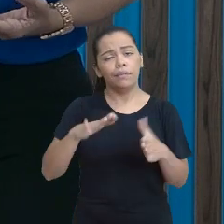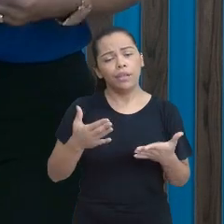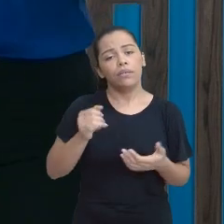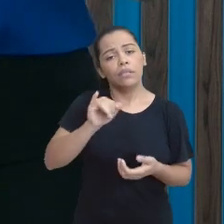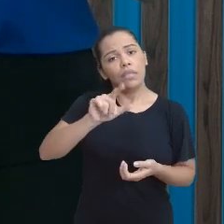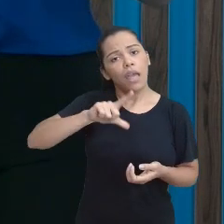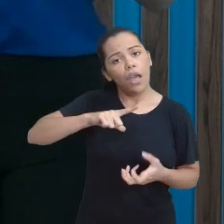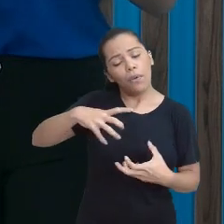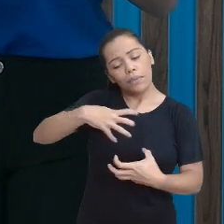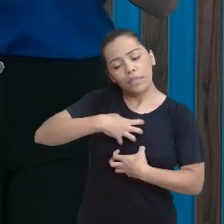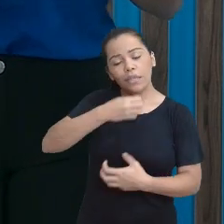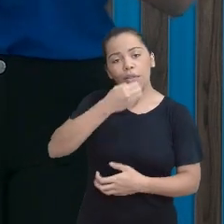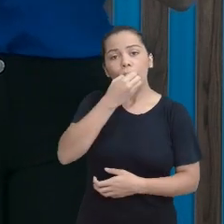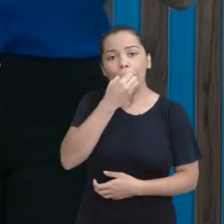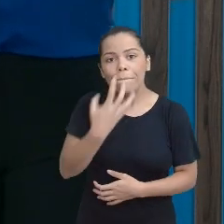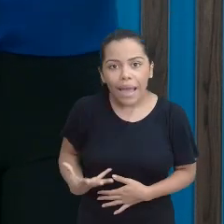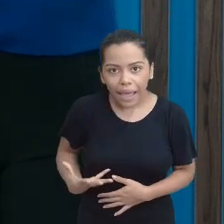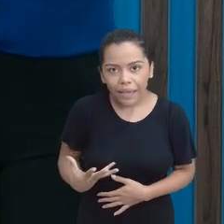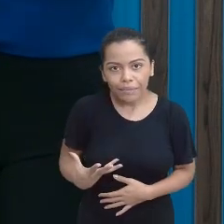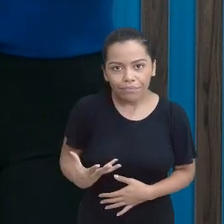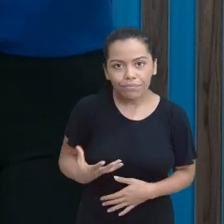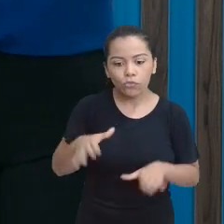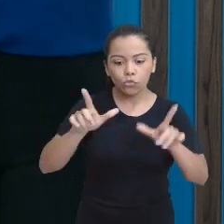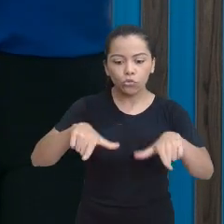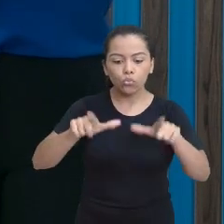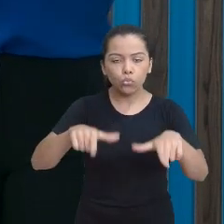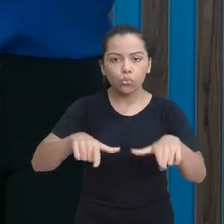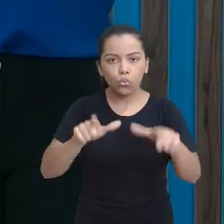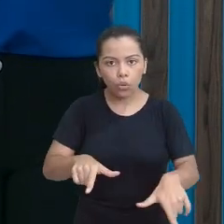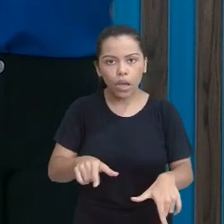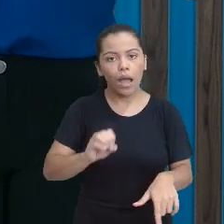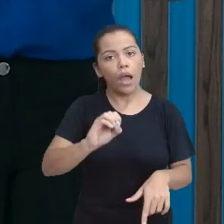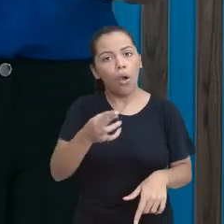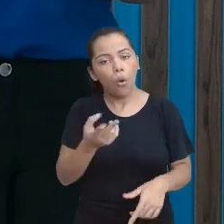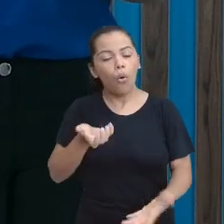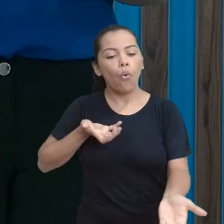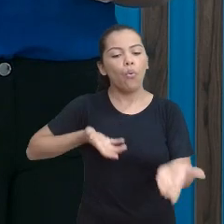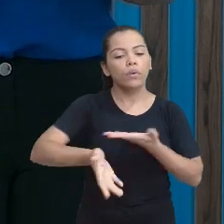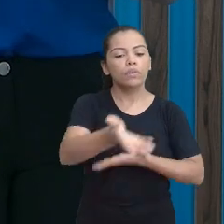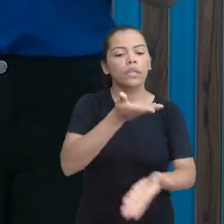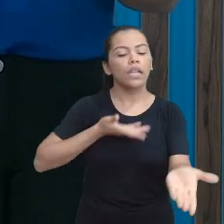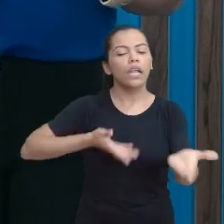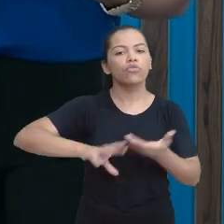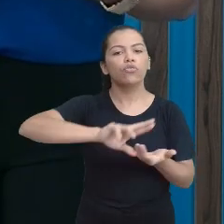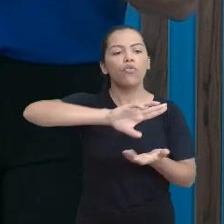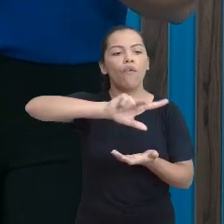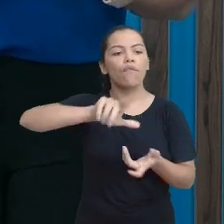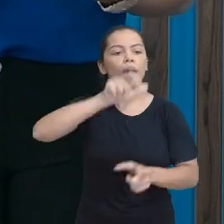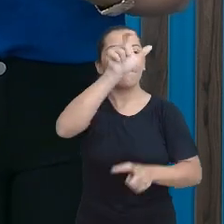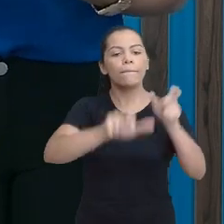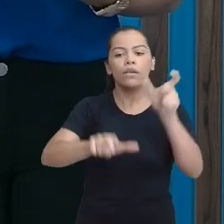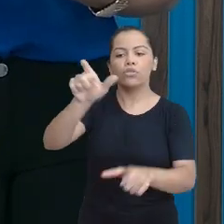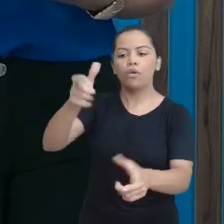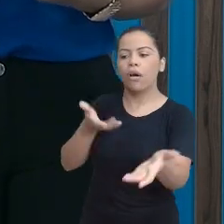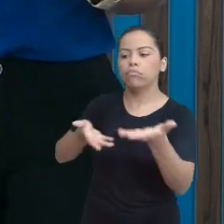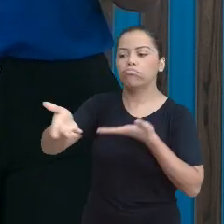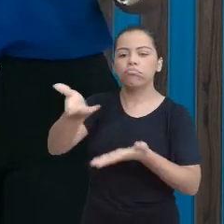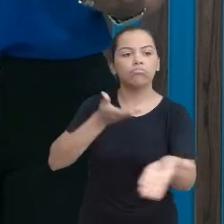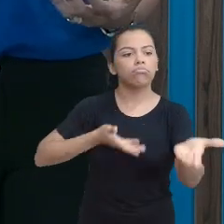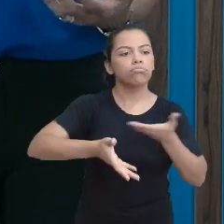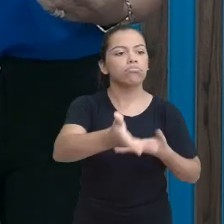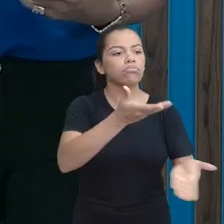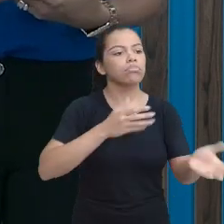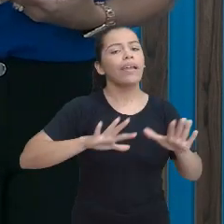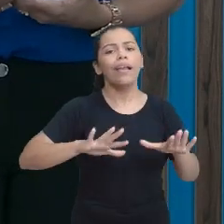ambiente, se eu me sinto bem interagindo com uma configuração de profissional, obviamente que a minha participação e a